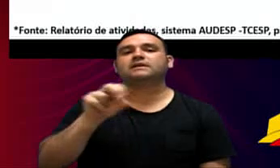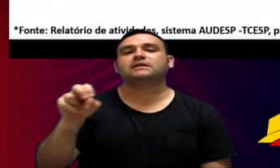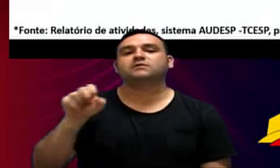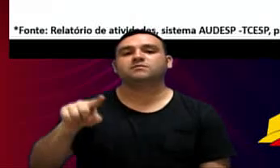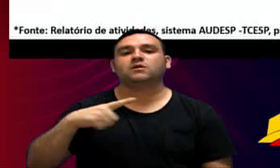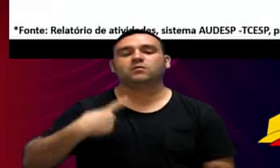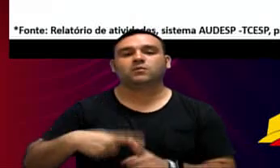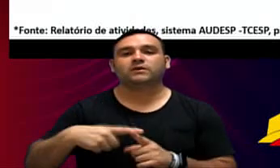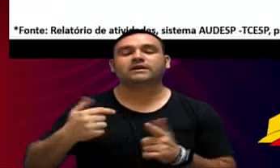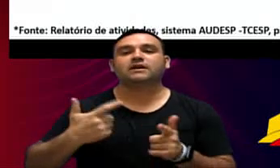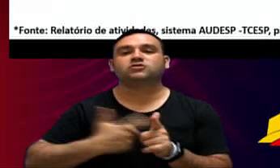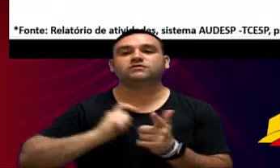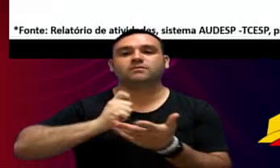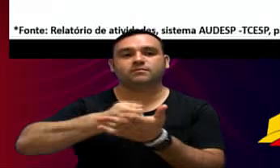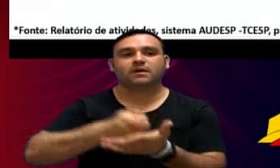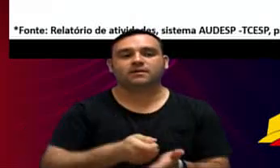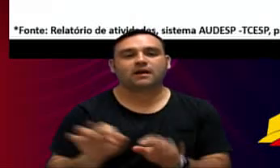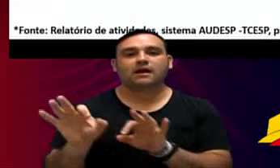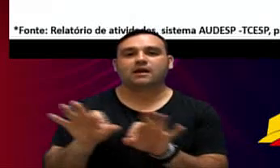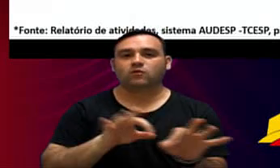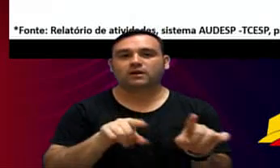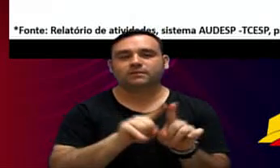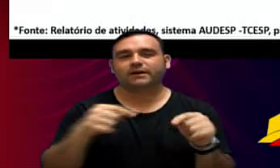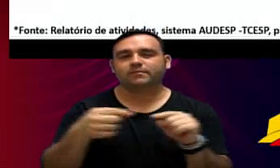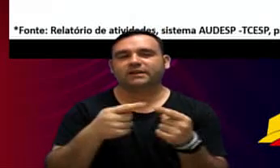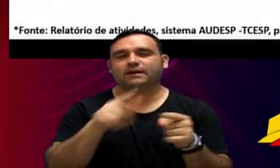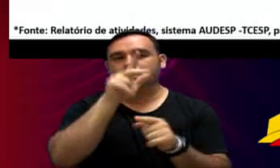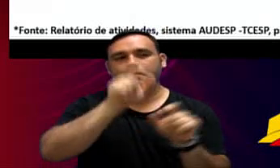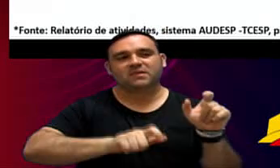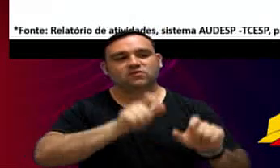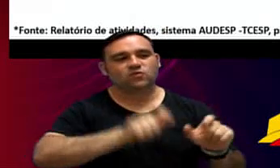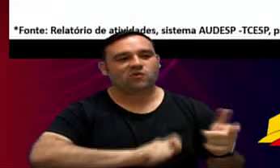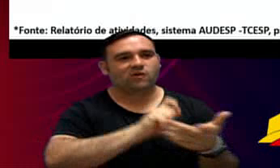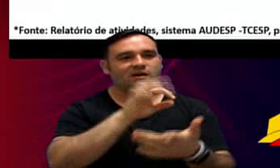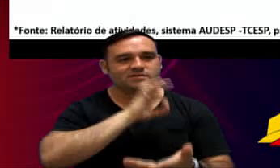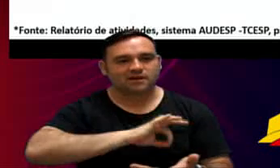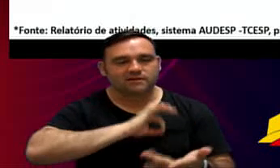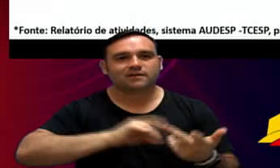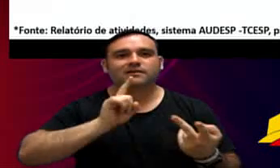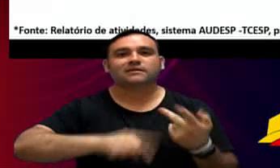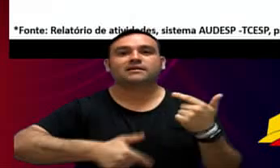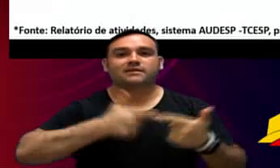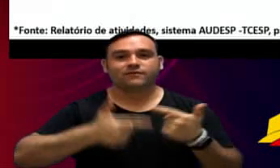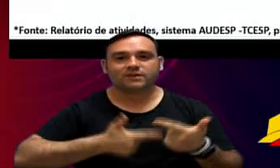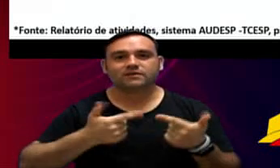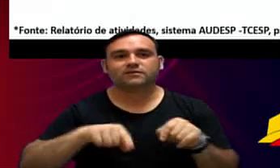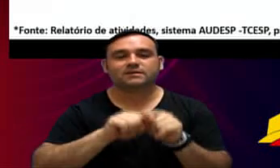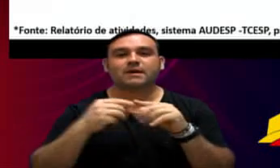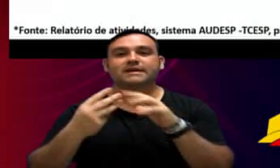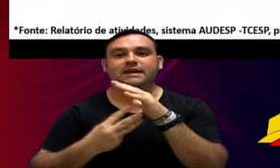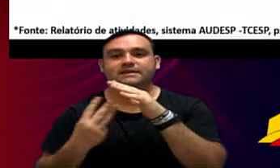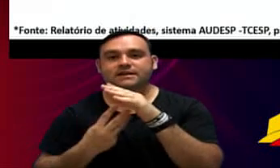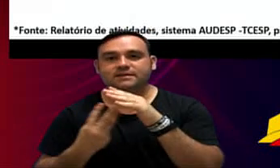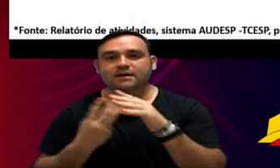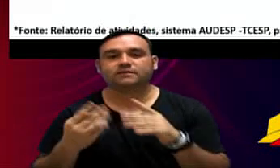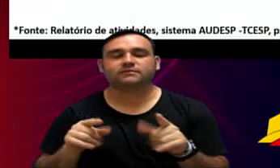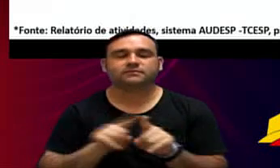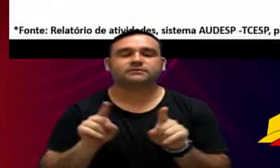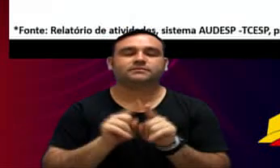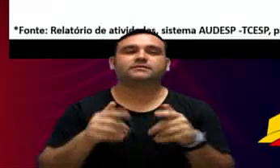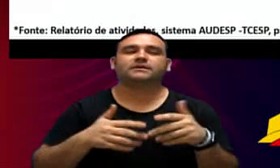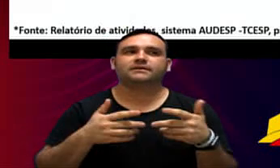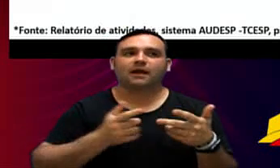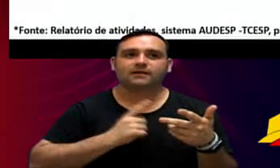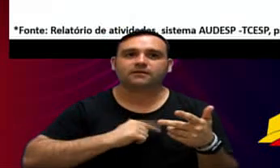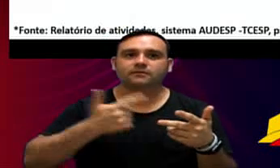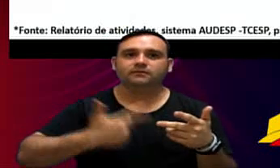as despesas continuadas, e aqui entra toda a parte de pessoal, serviços de terceiros.